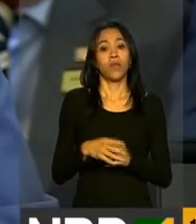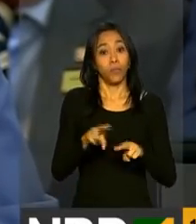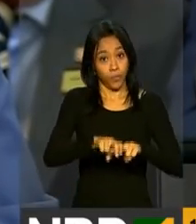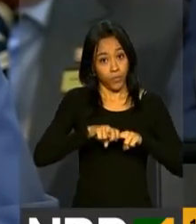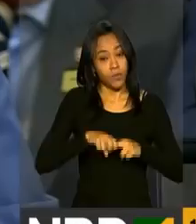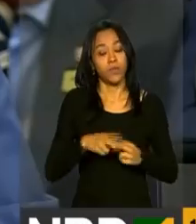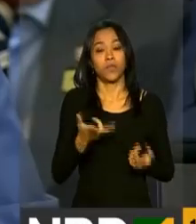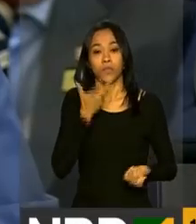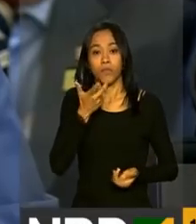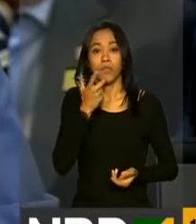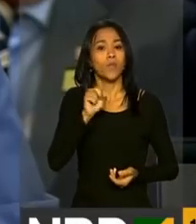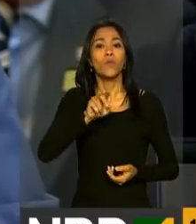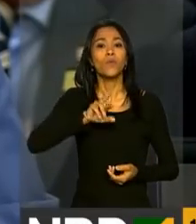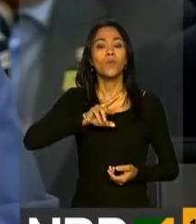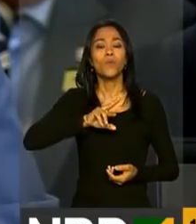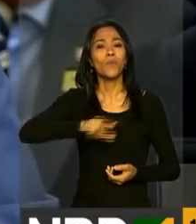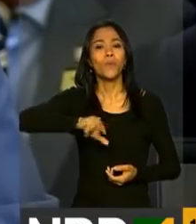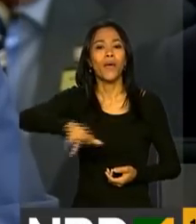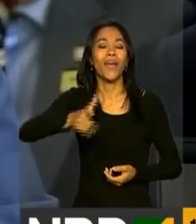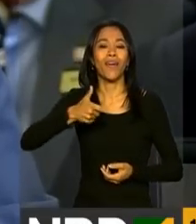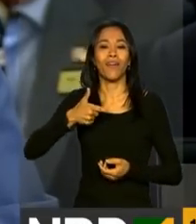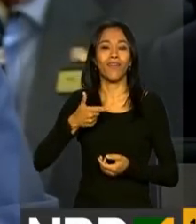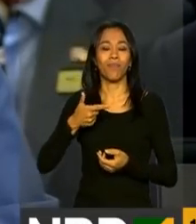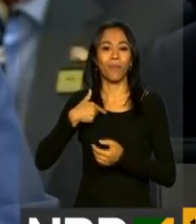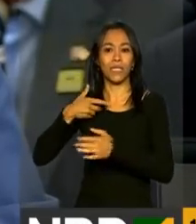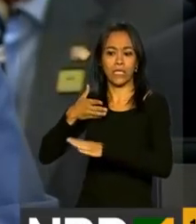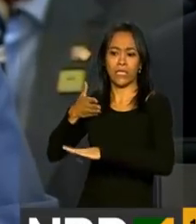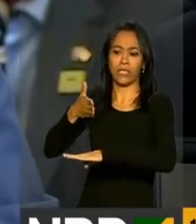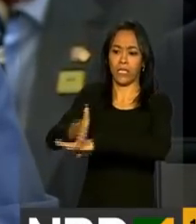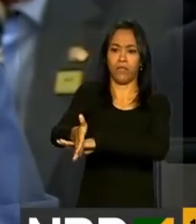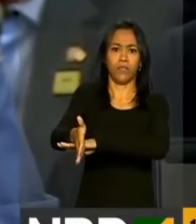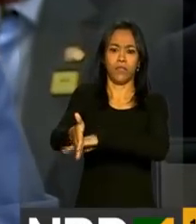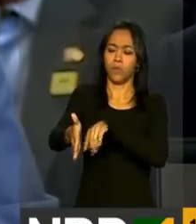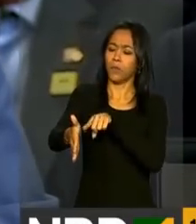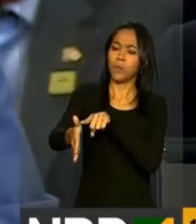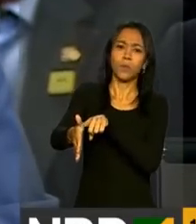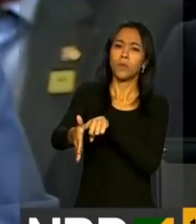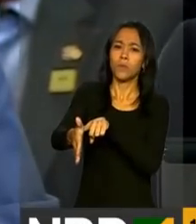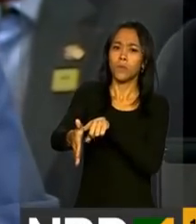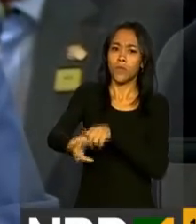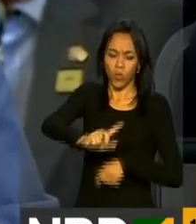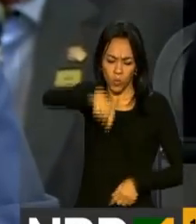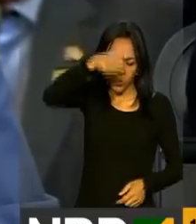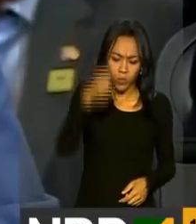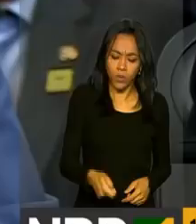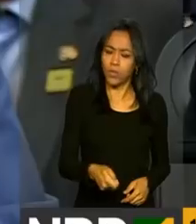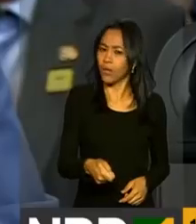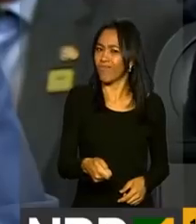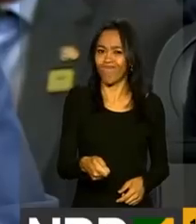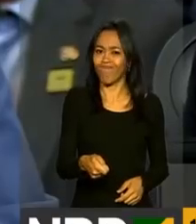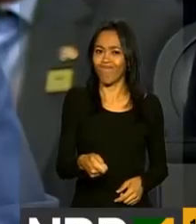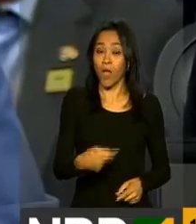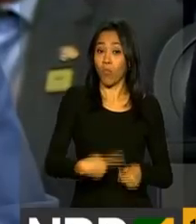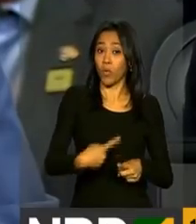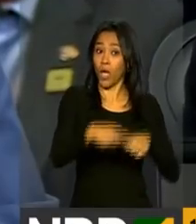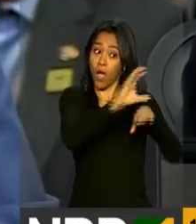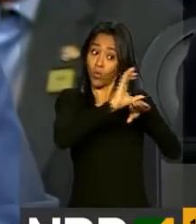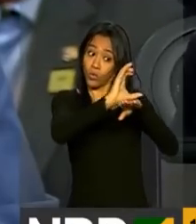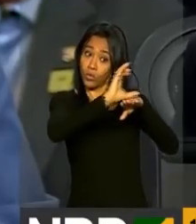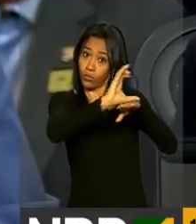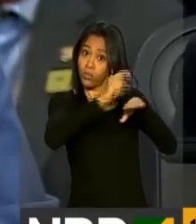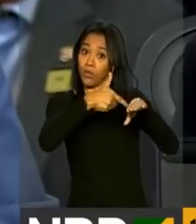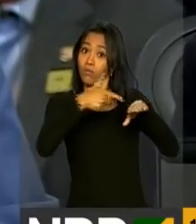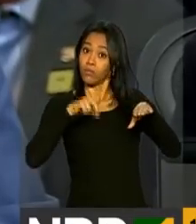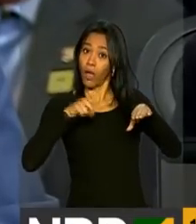disse que não é uma intervenção no seu sentido digamos assim não vou chamar de autoritário porque a constituição prevê